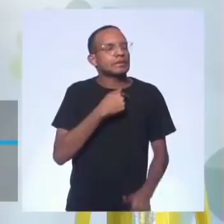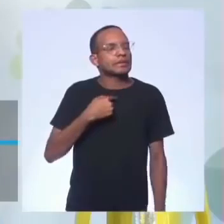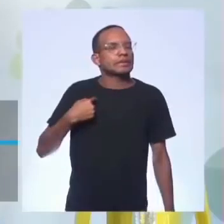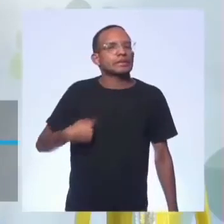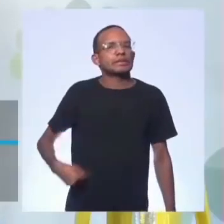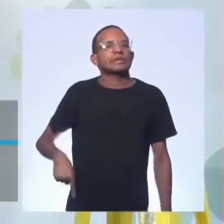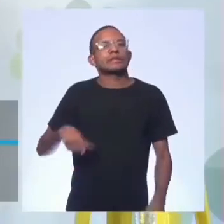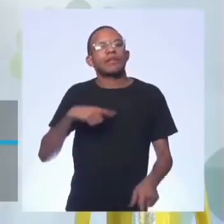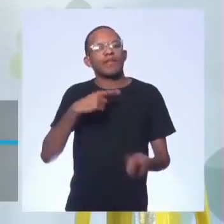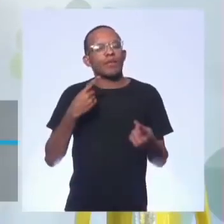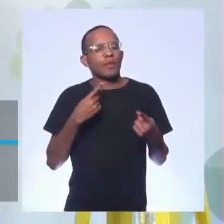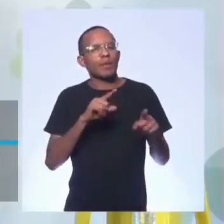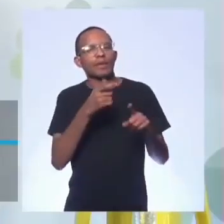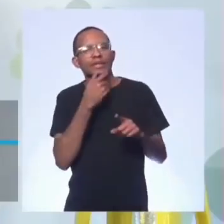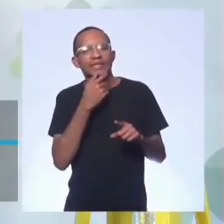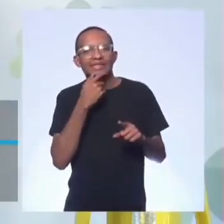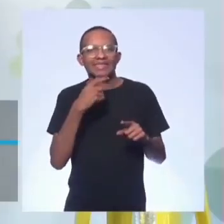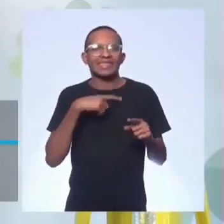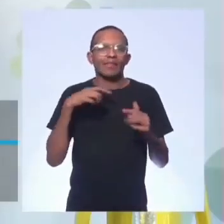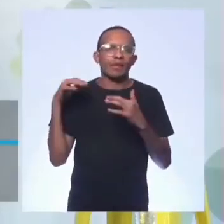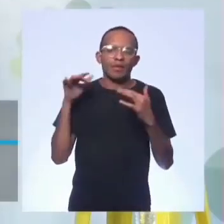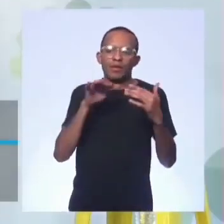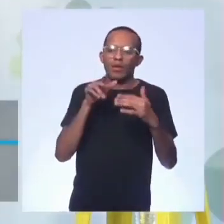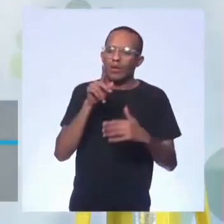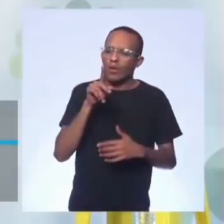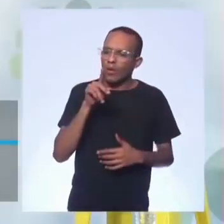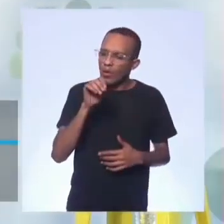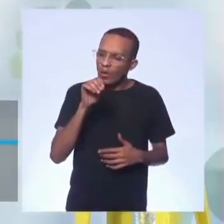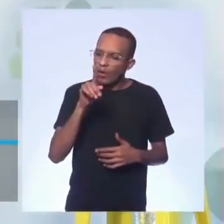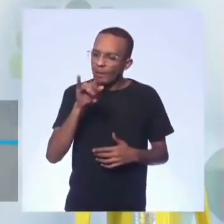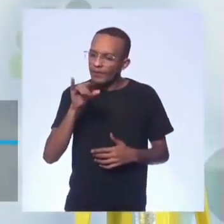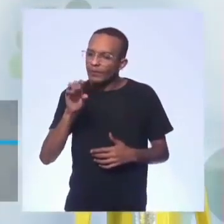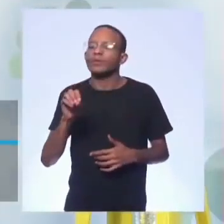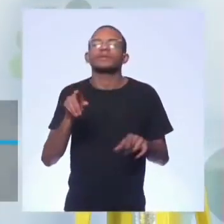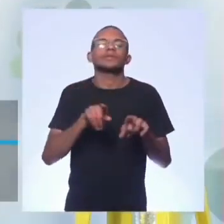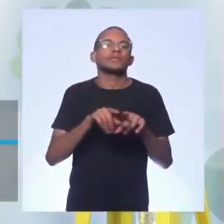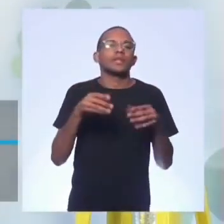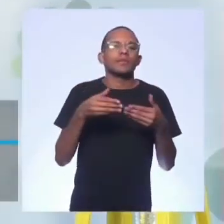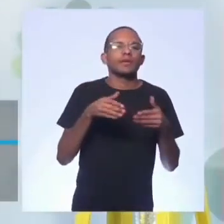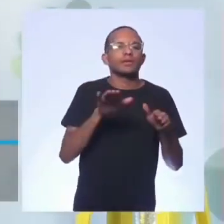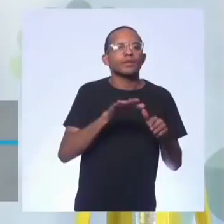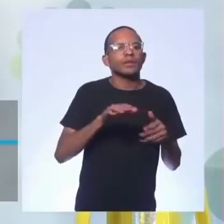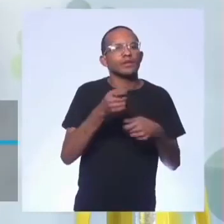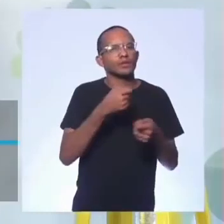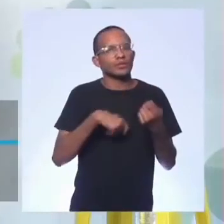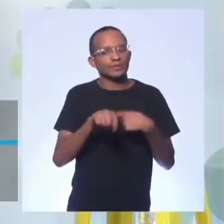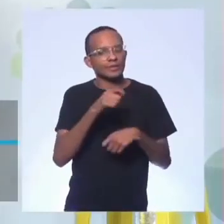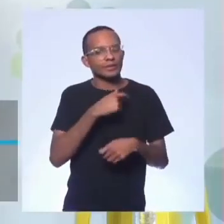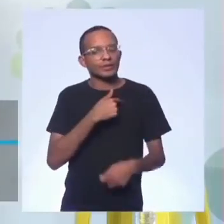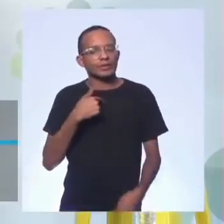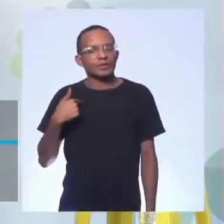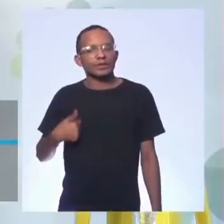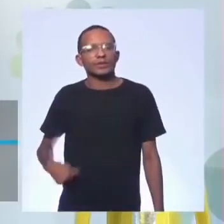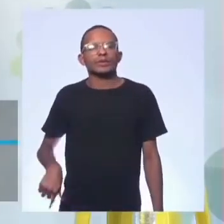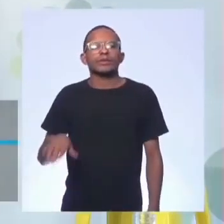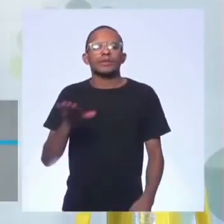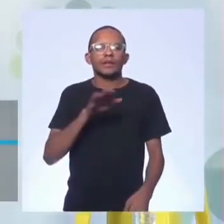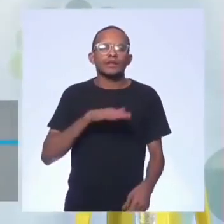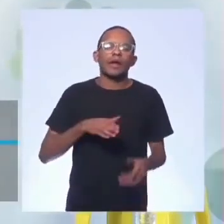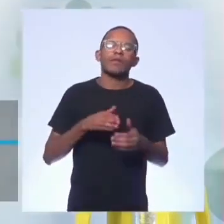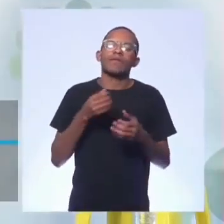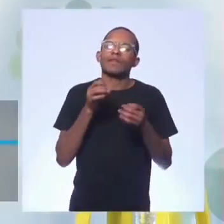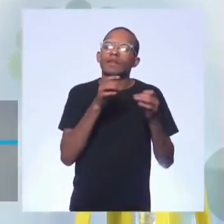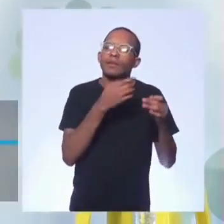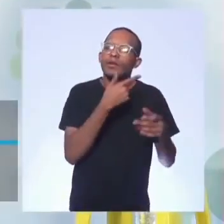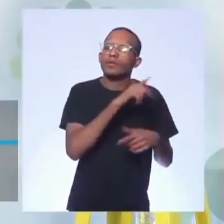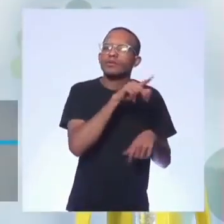com a Inglaterra, que gerou a Guerra do Ópio e a abertura aí do comércio chinês para a